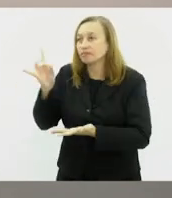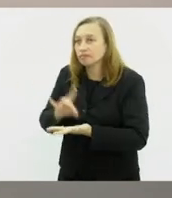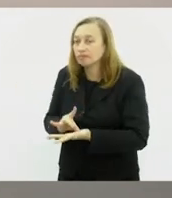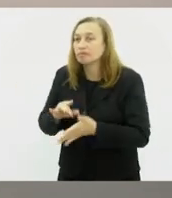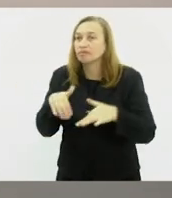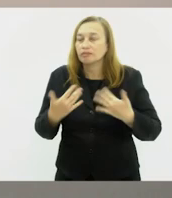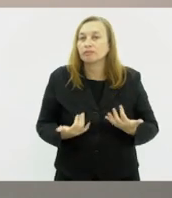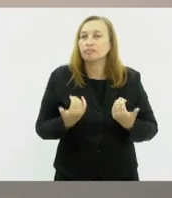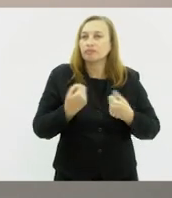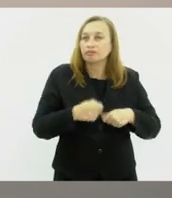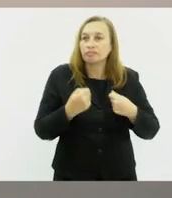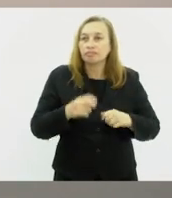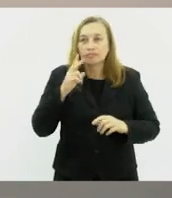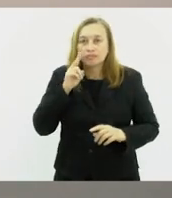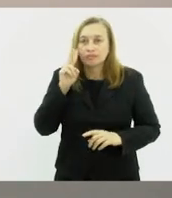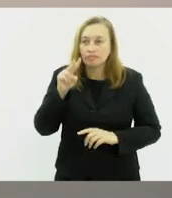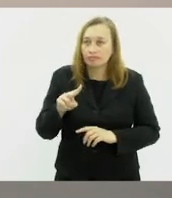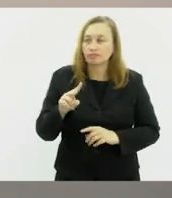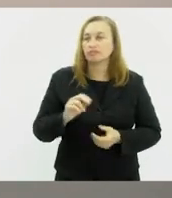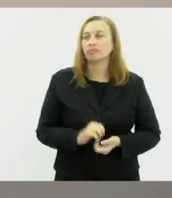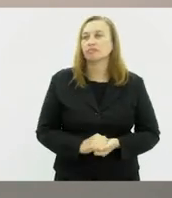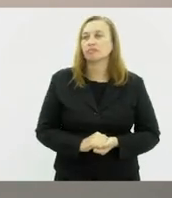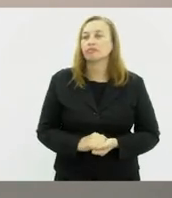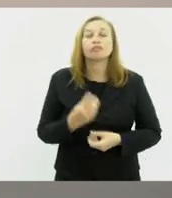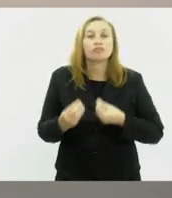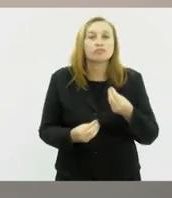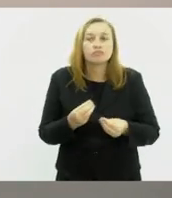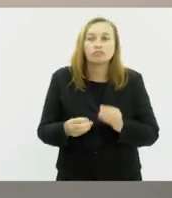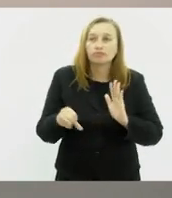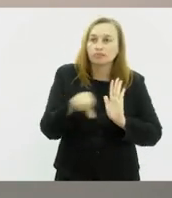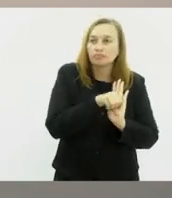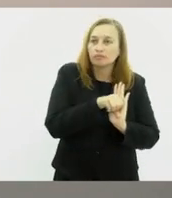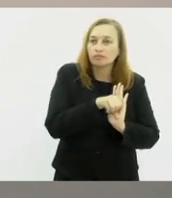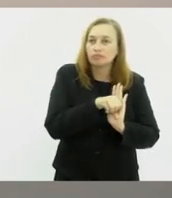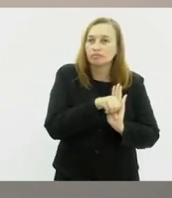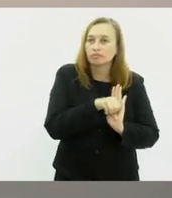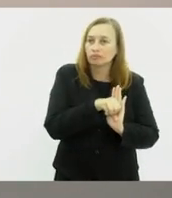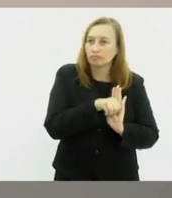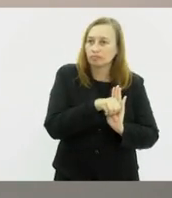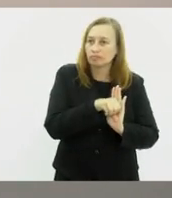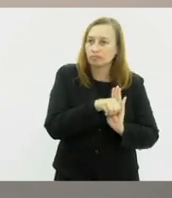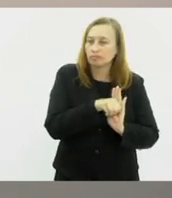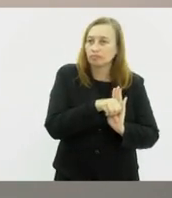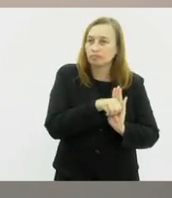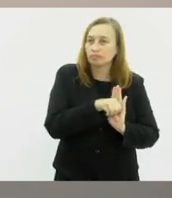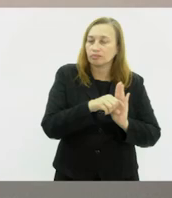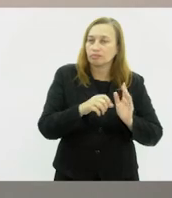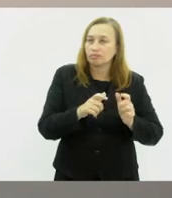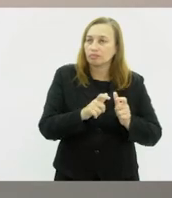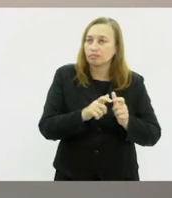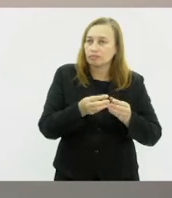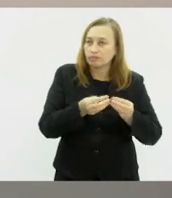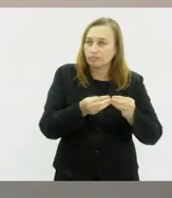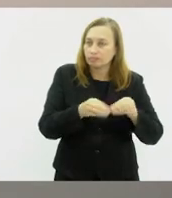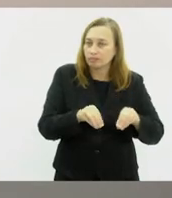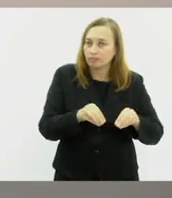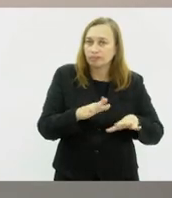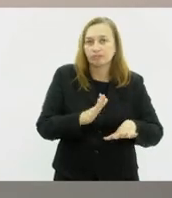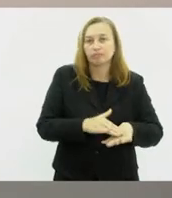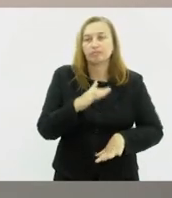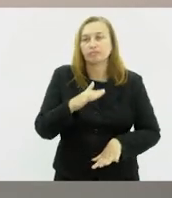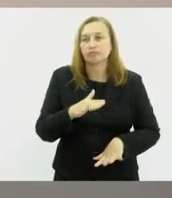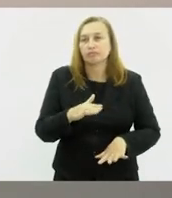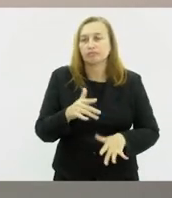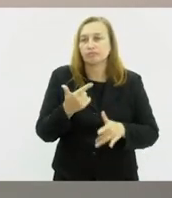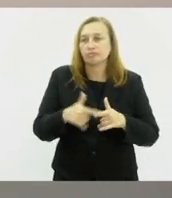gente precisa olhar para esse aspecto né como que a criminalização vai esgarçar eh e vai aumentar essa vergonha que esse usuário